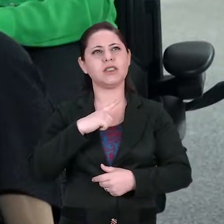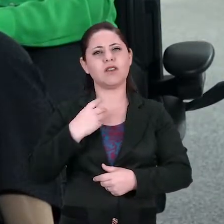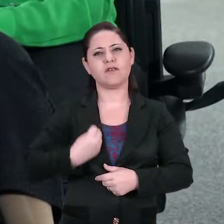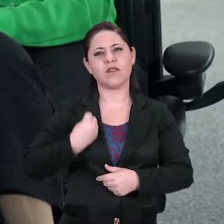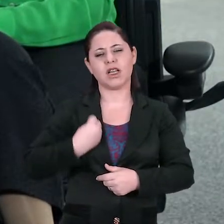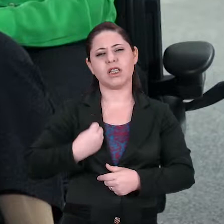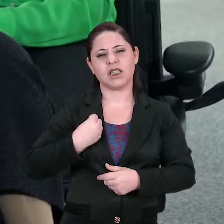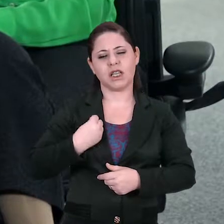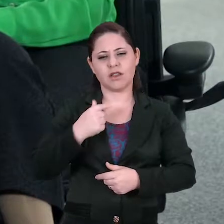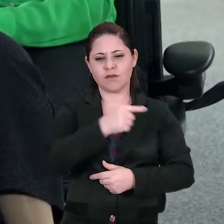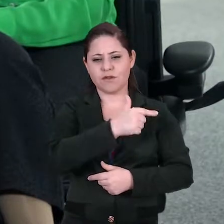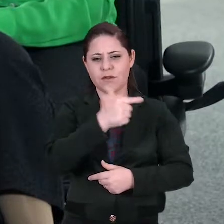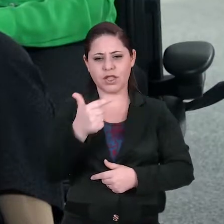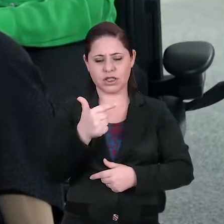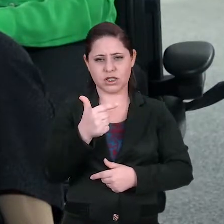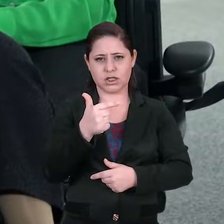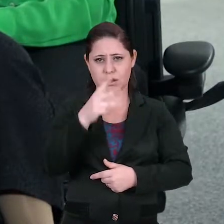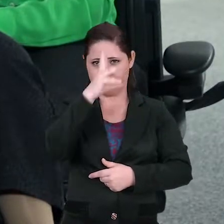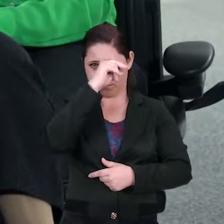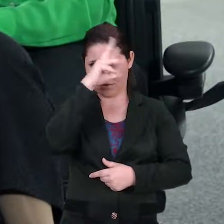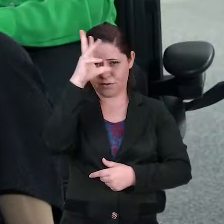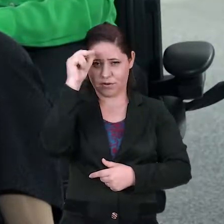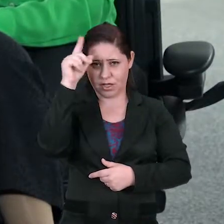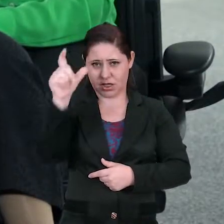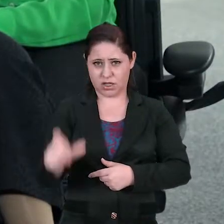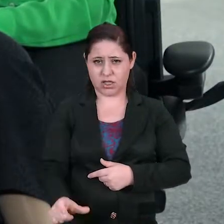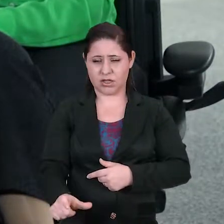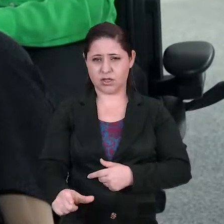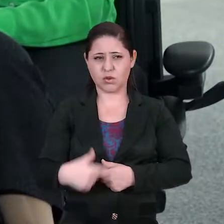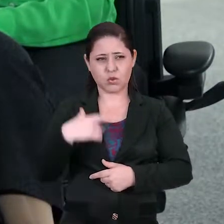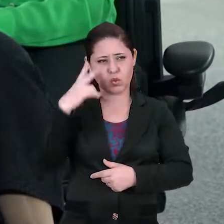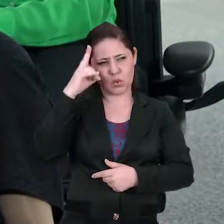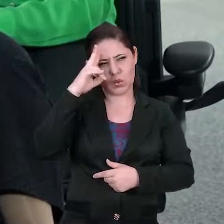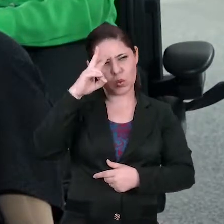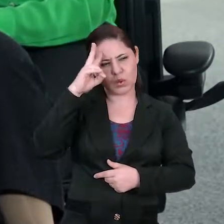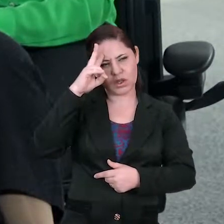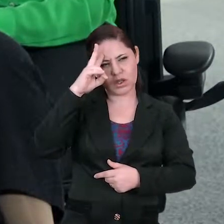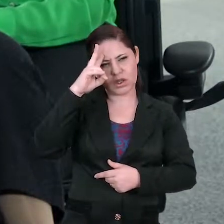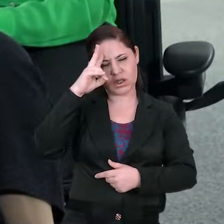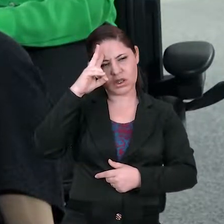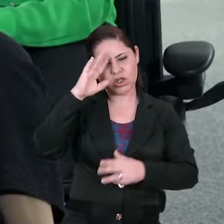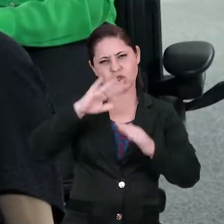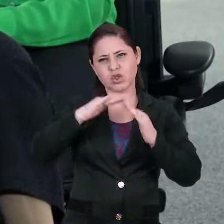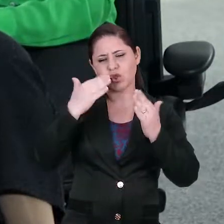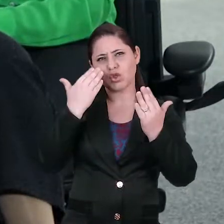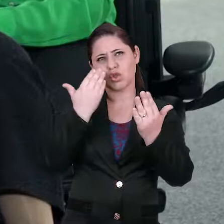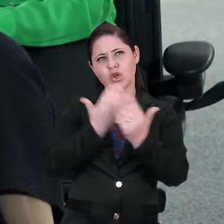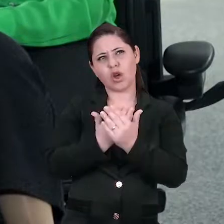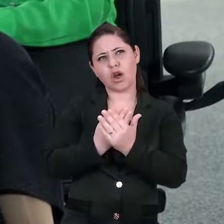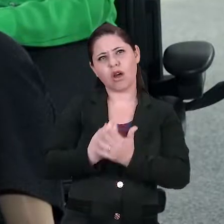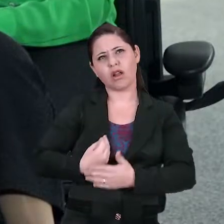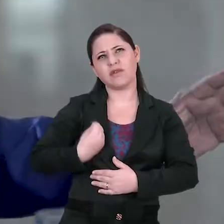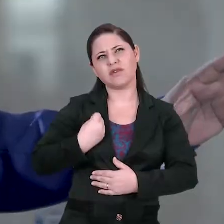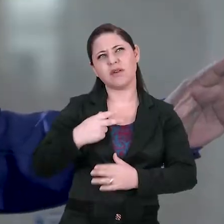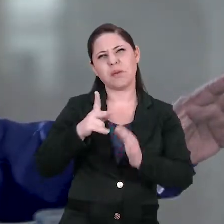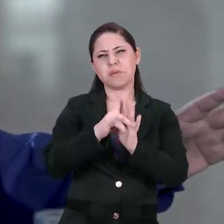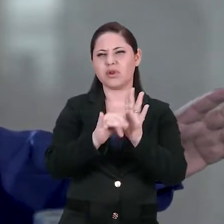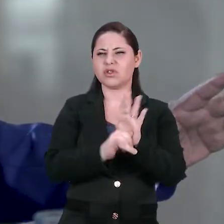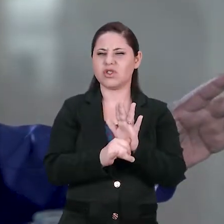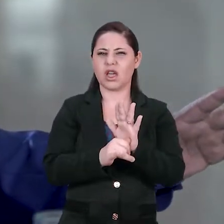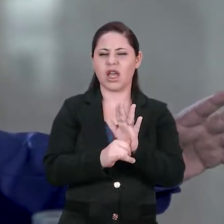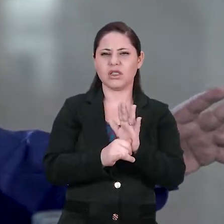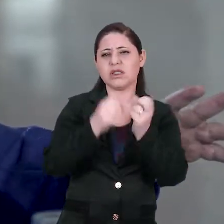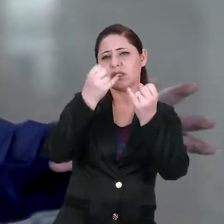vice-prefeita, entre outros, mas que eu sei que é muito caro a você, eu não me lembro o nome, mas acho que é Escola Viva. Viva? Era um projeto, explica para